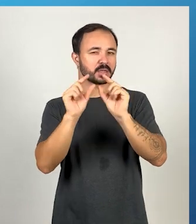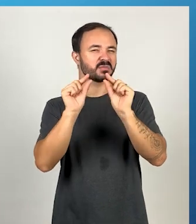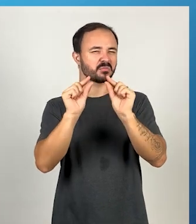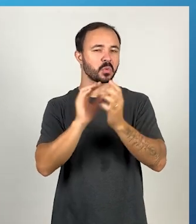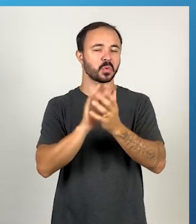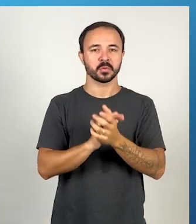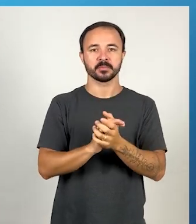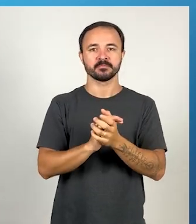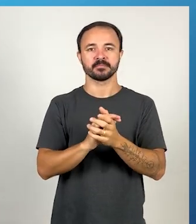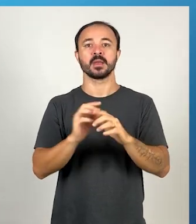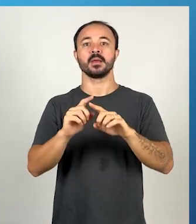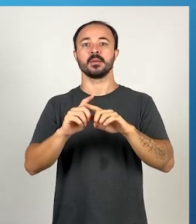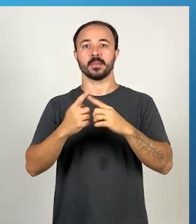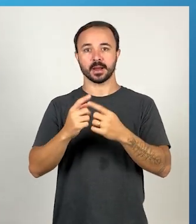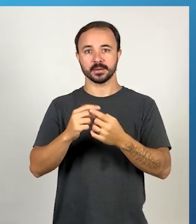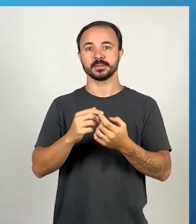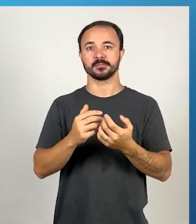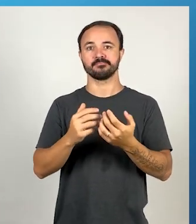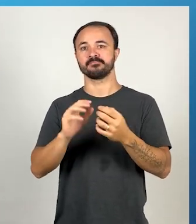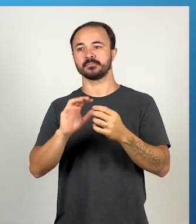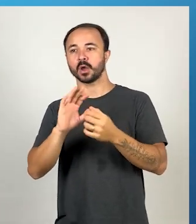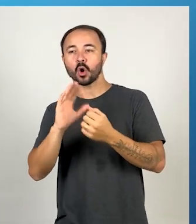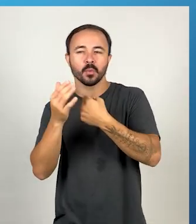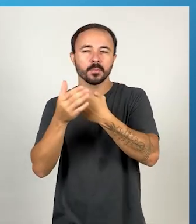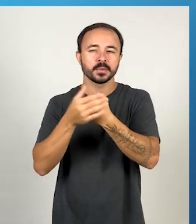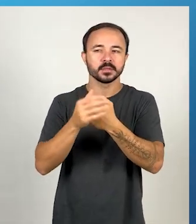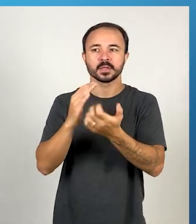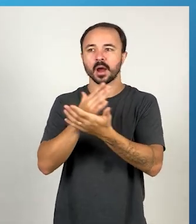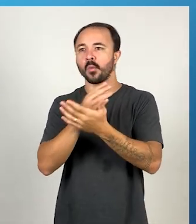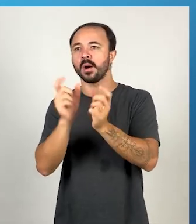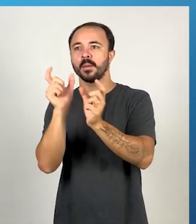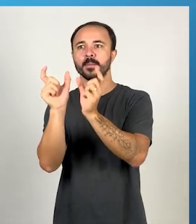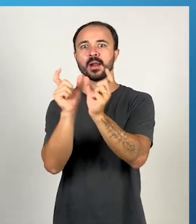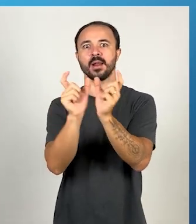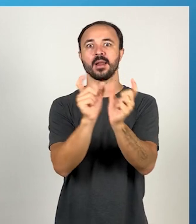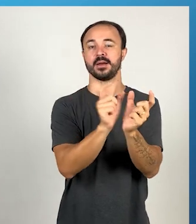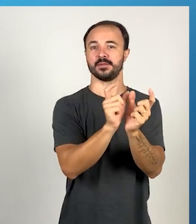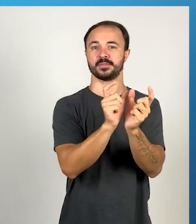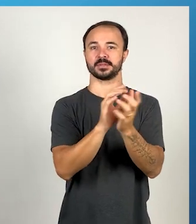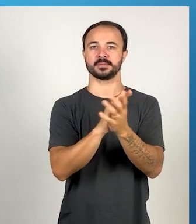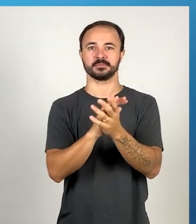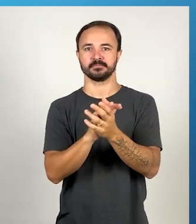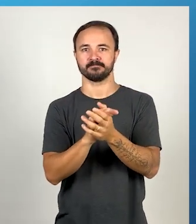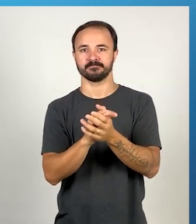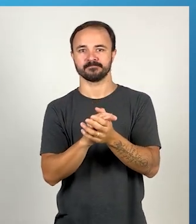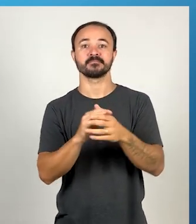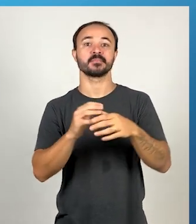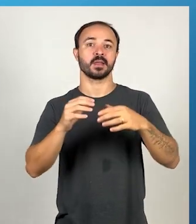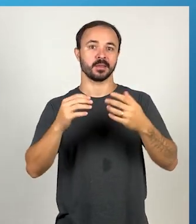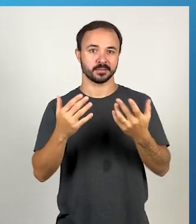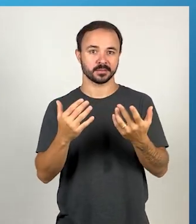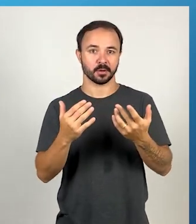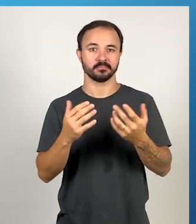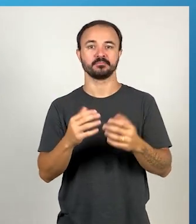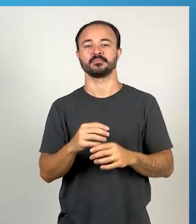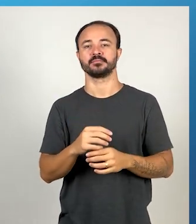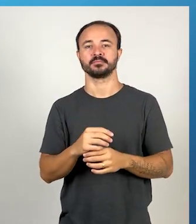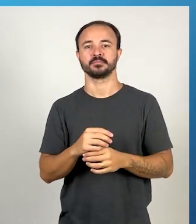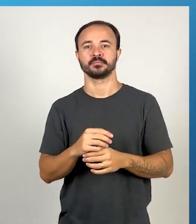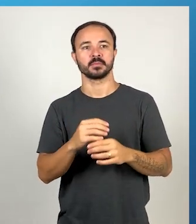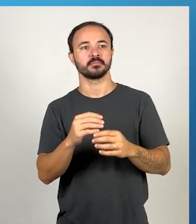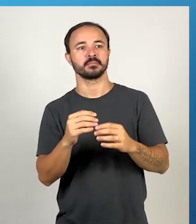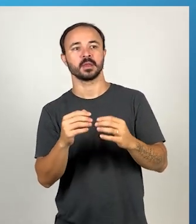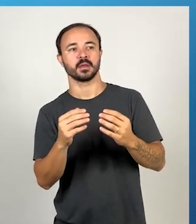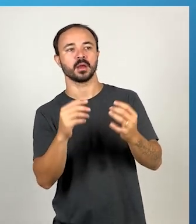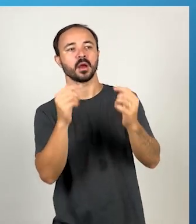início do enunciado para enfatizá-lo, omitindo qualquer conector. Assim, o termo fica sem função sintática, já que não